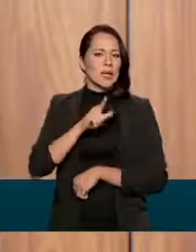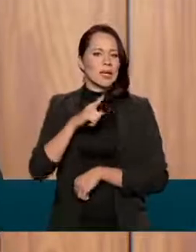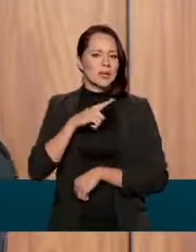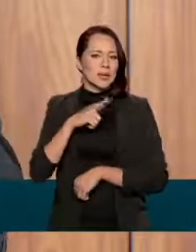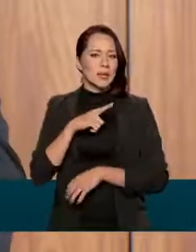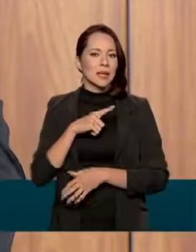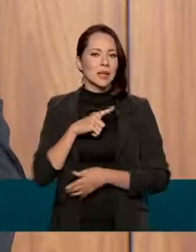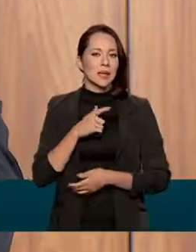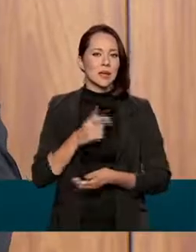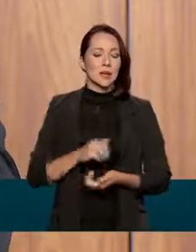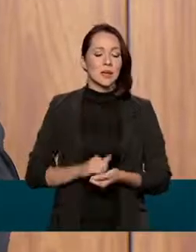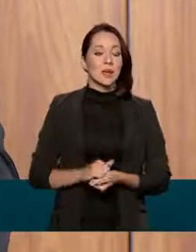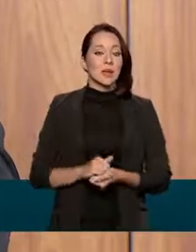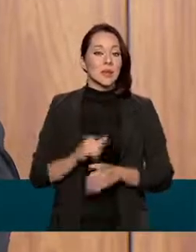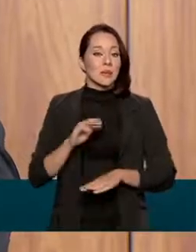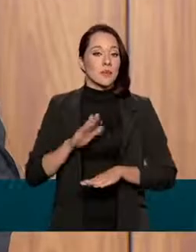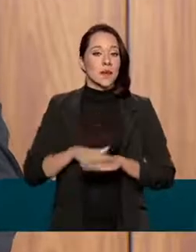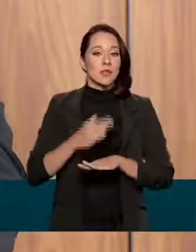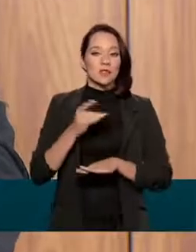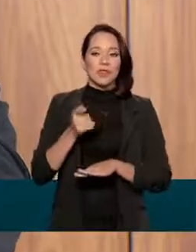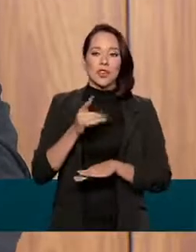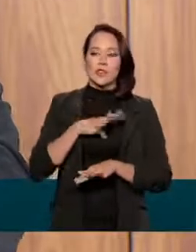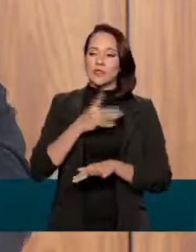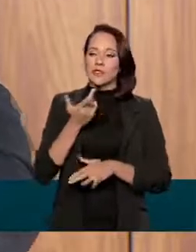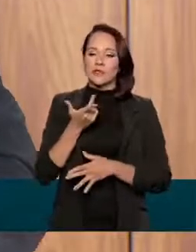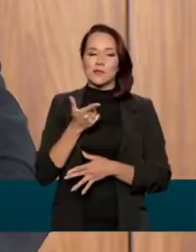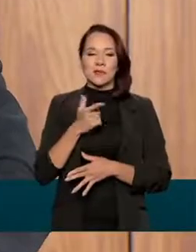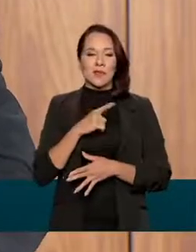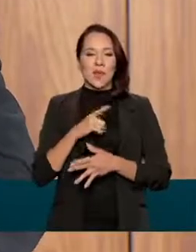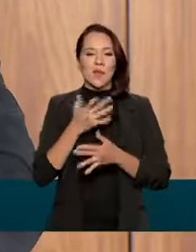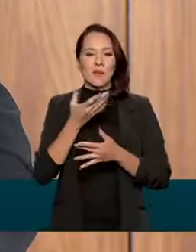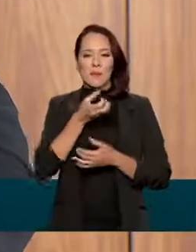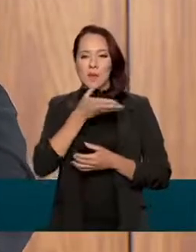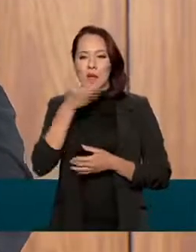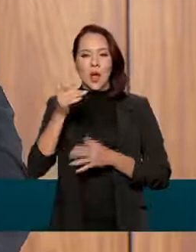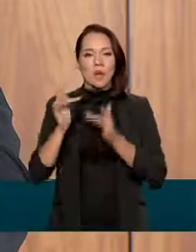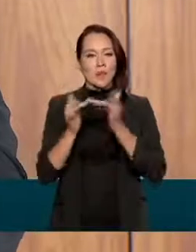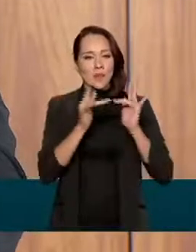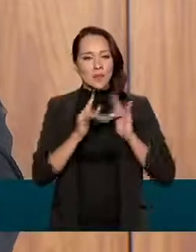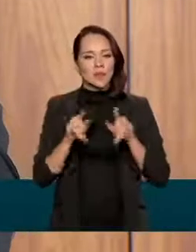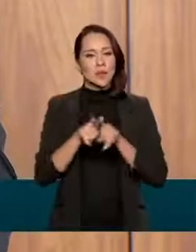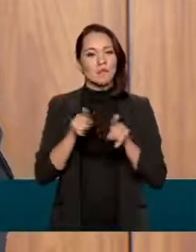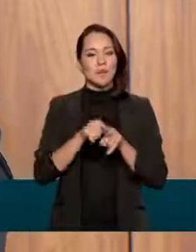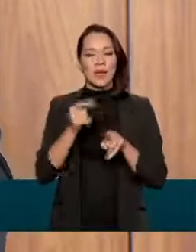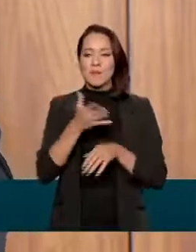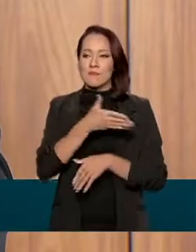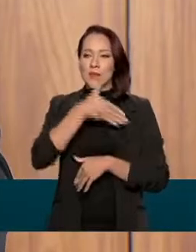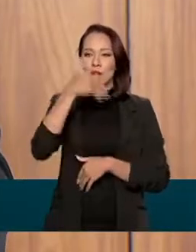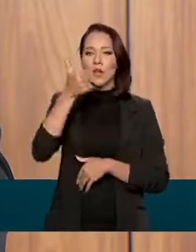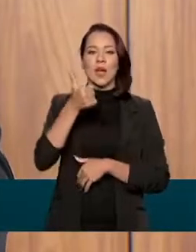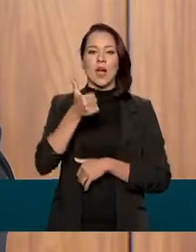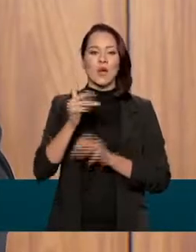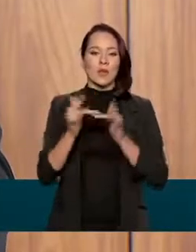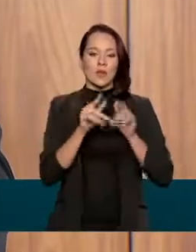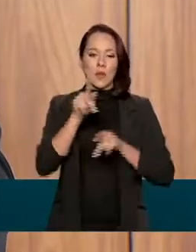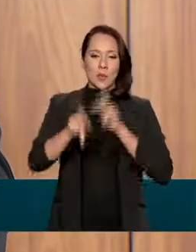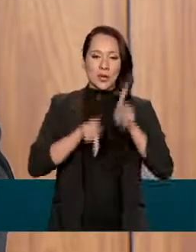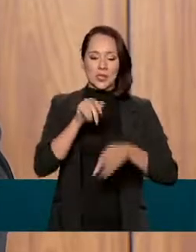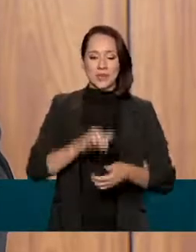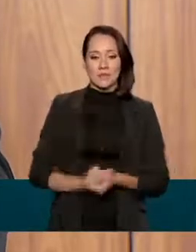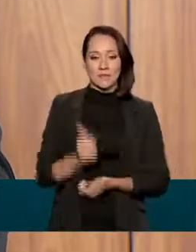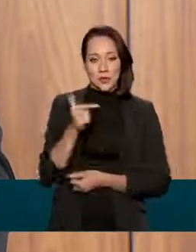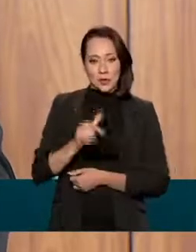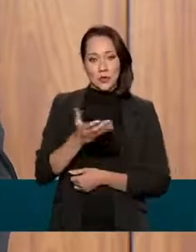possamos além de nos entender provocar melhoria do nosso rostos assim sendo mais uma vez